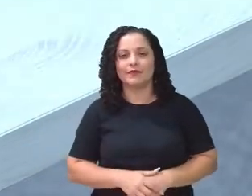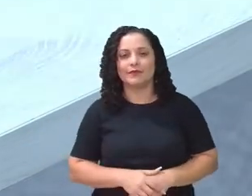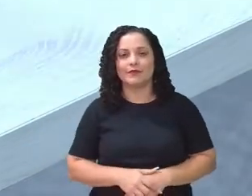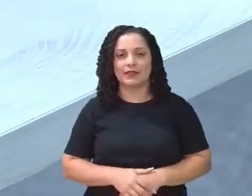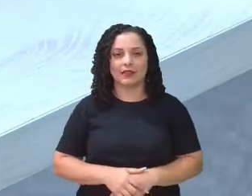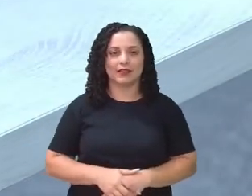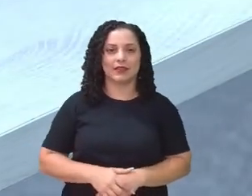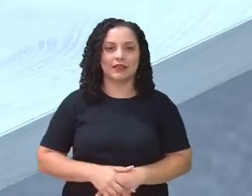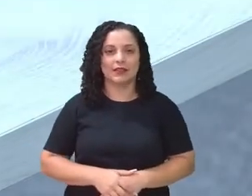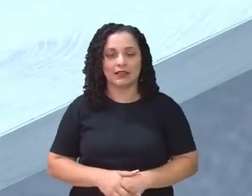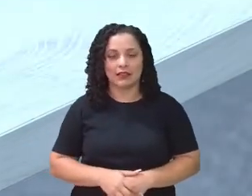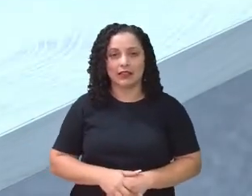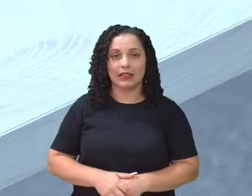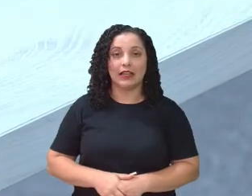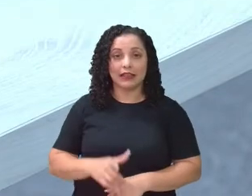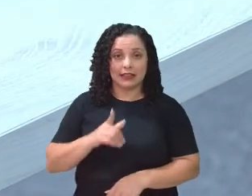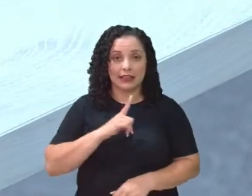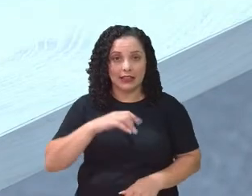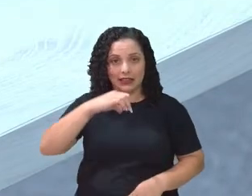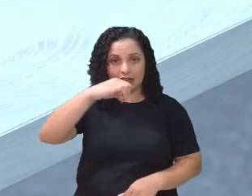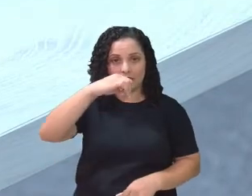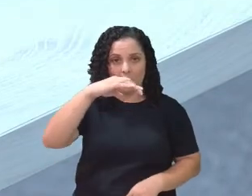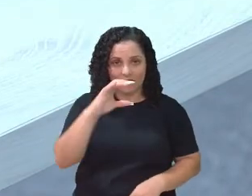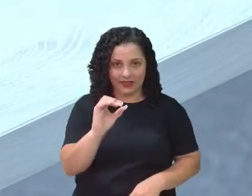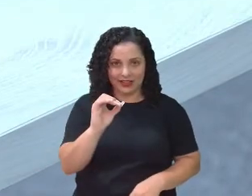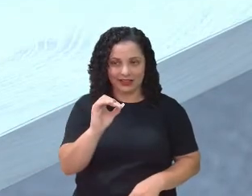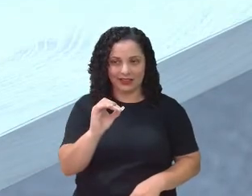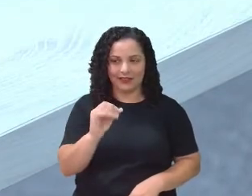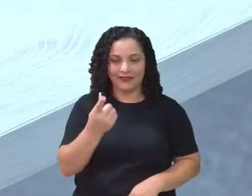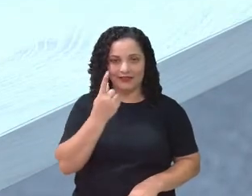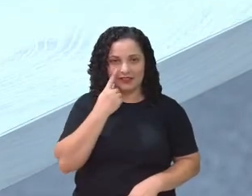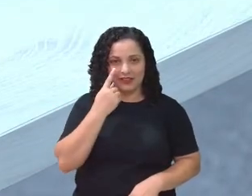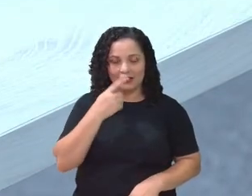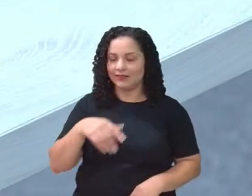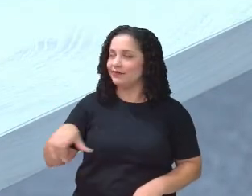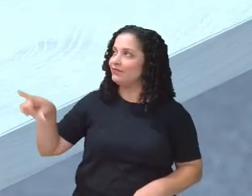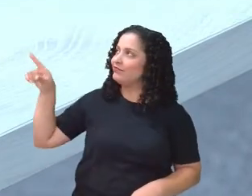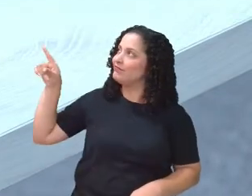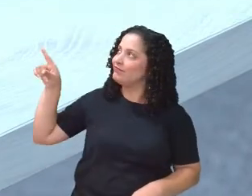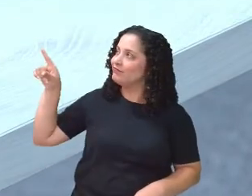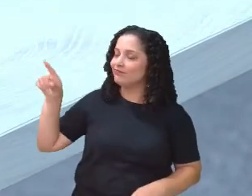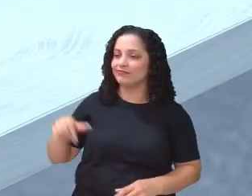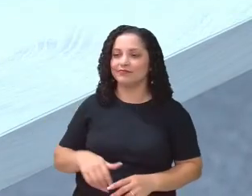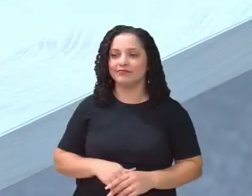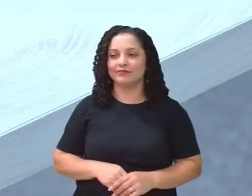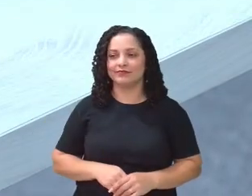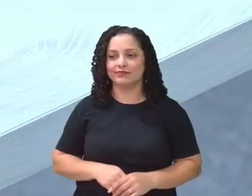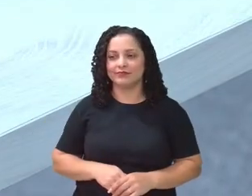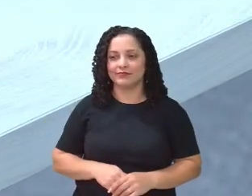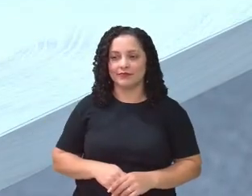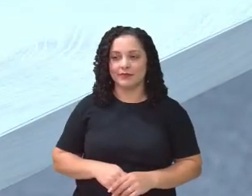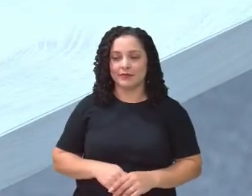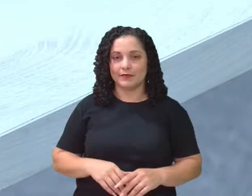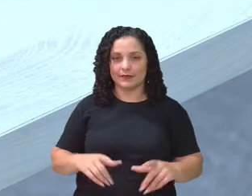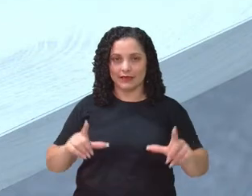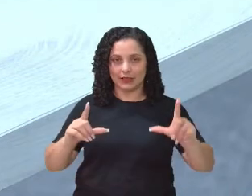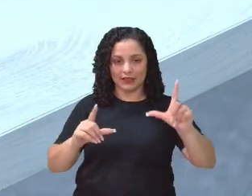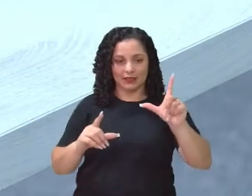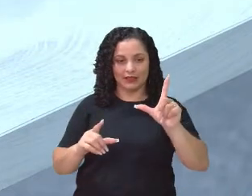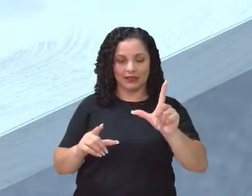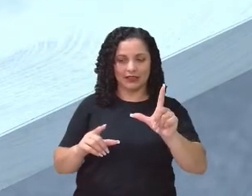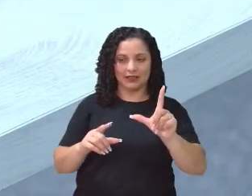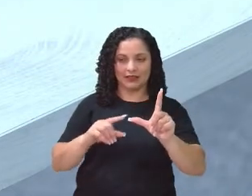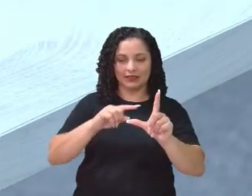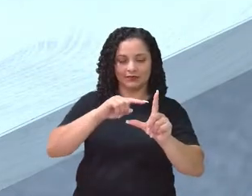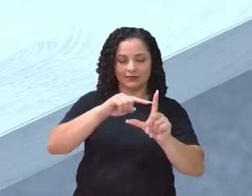nosso ângulozinho de 90 graus, tá? Olha o que acontece. Eu alinhei aqui, eu vou deixar bem bonitinho aqui, ó. Tá vendo